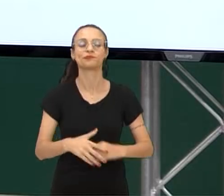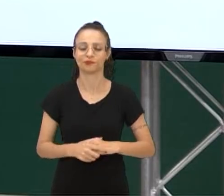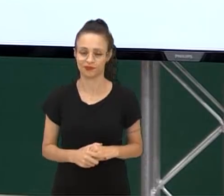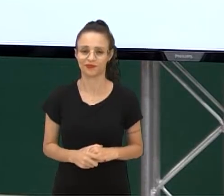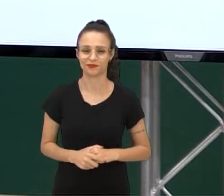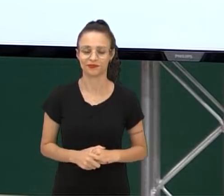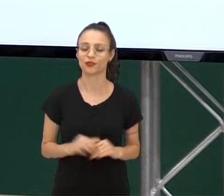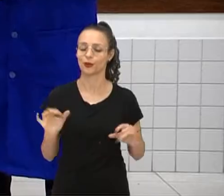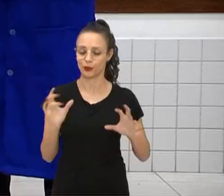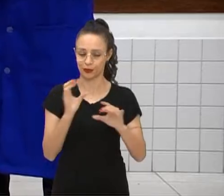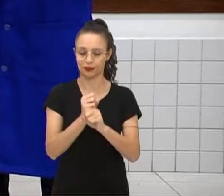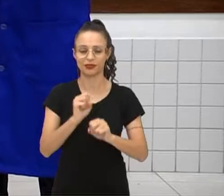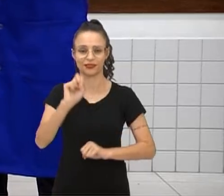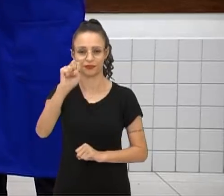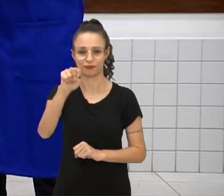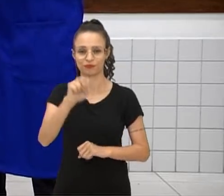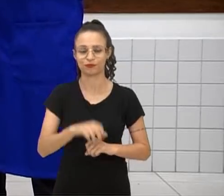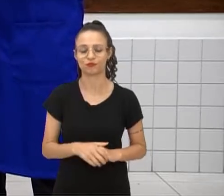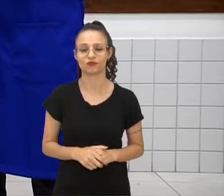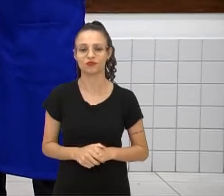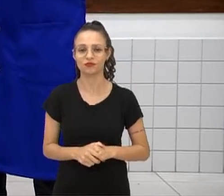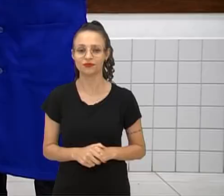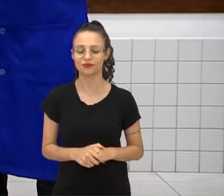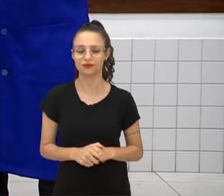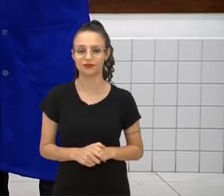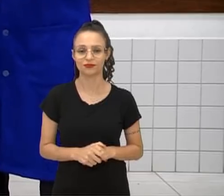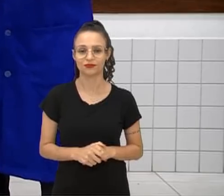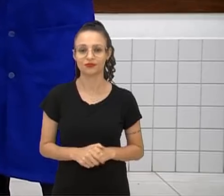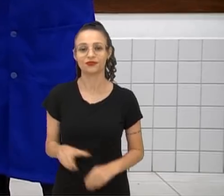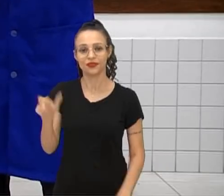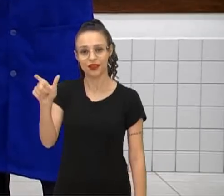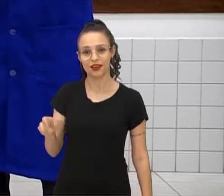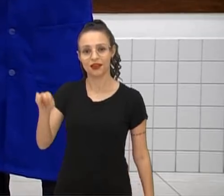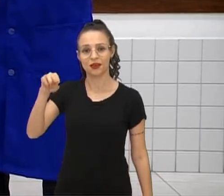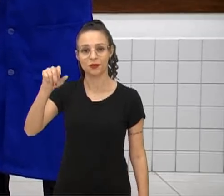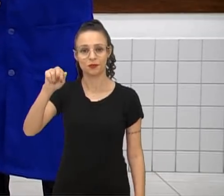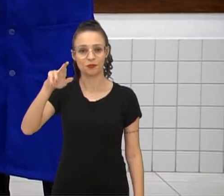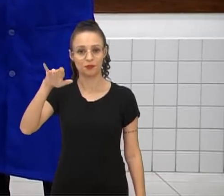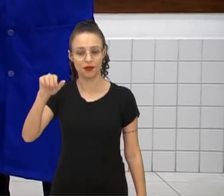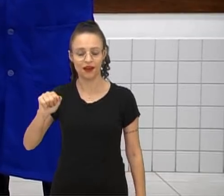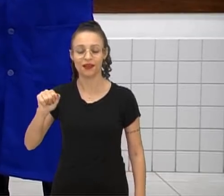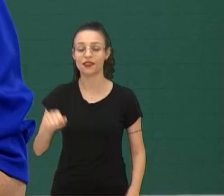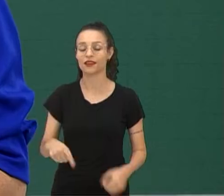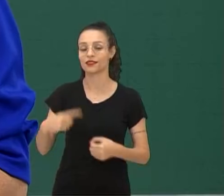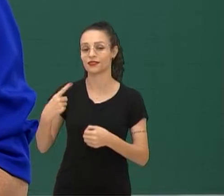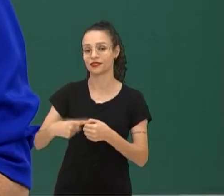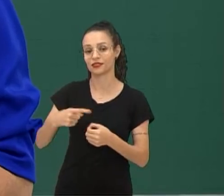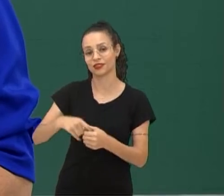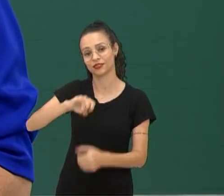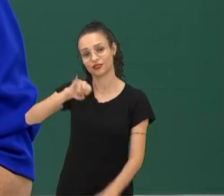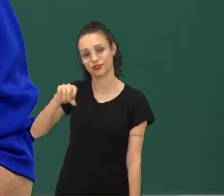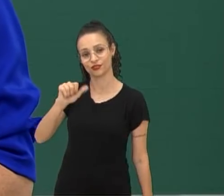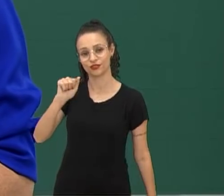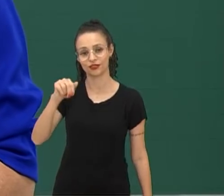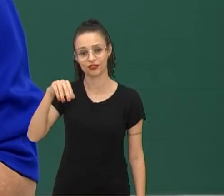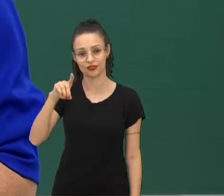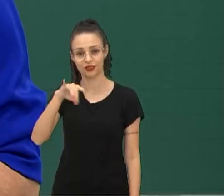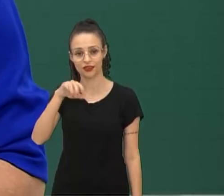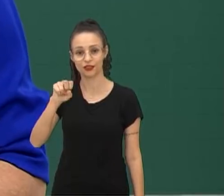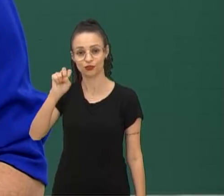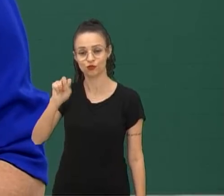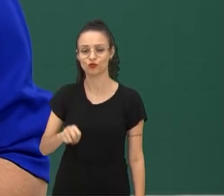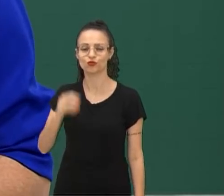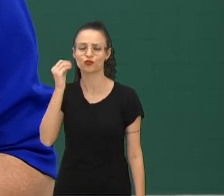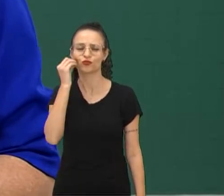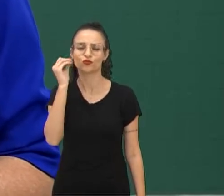pinos são contabilizados, não é, professor? Exatamente. E ainda a Maria Eduarda, lá de Jandaia do Sul, ela está pedindo para mandar um beijo. Ela disse que